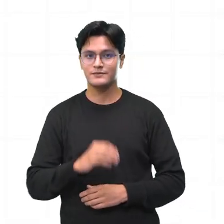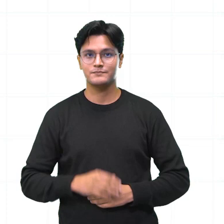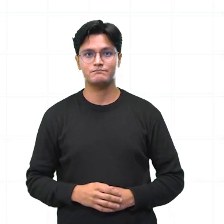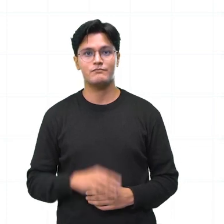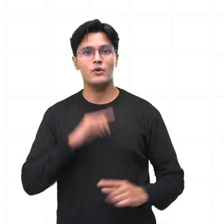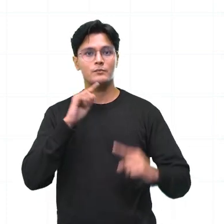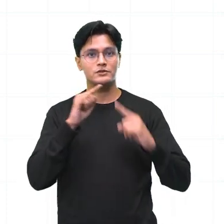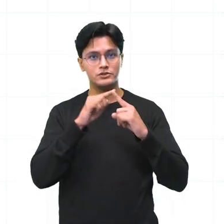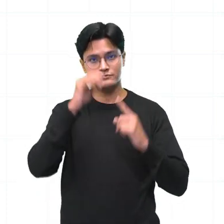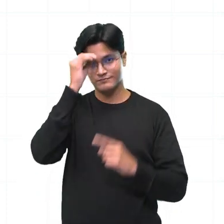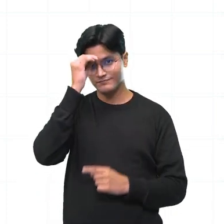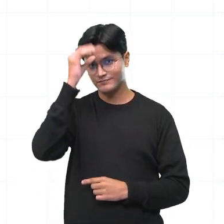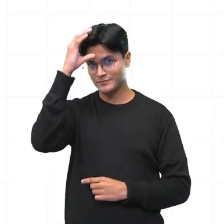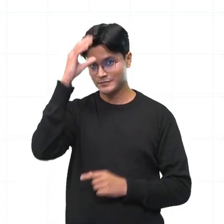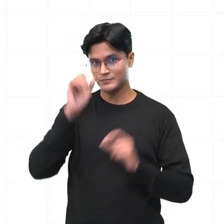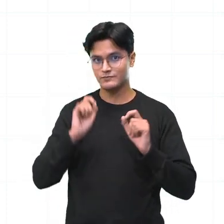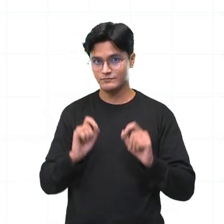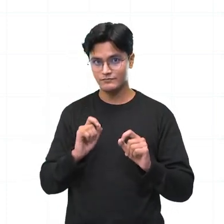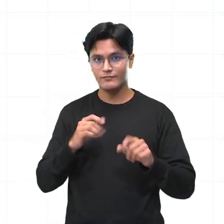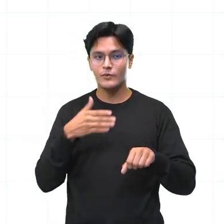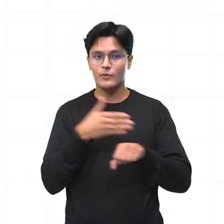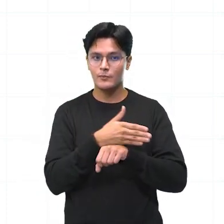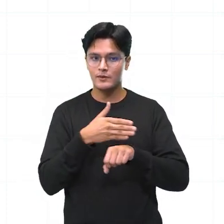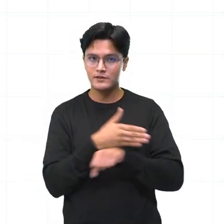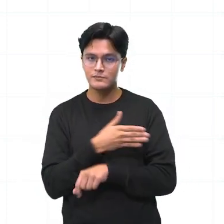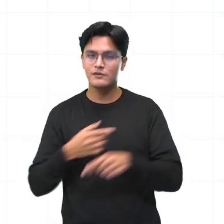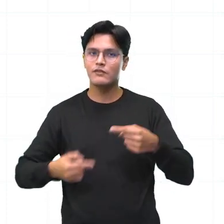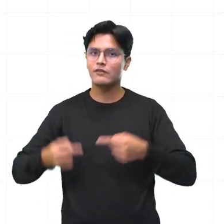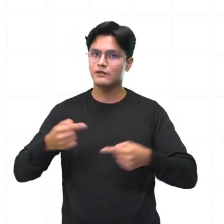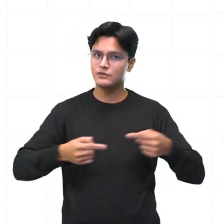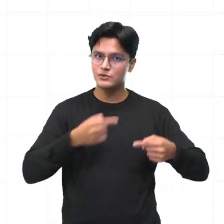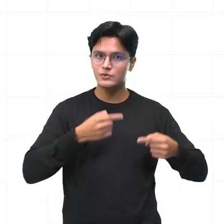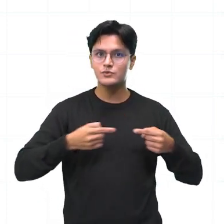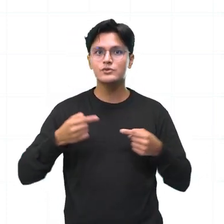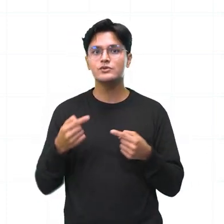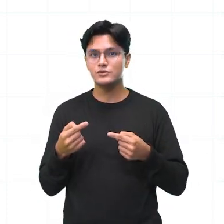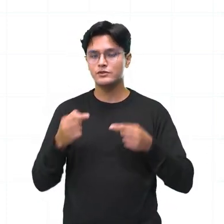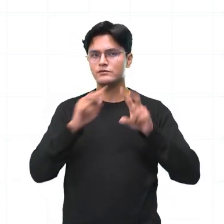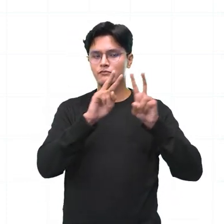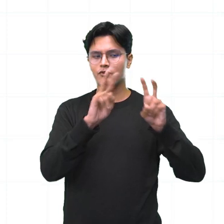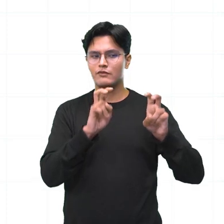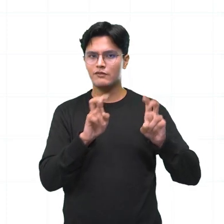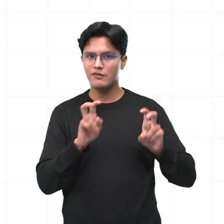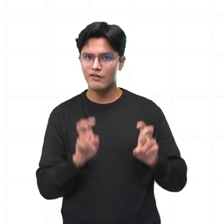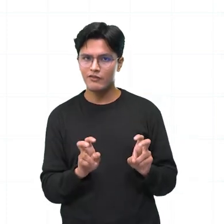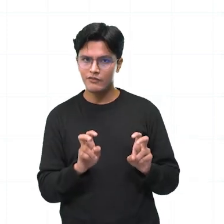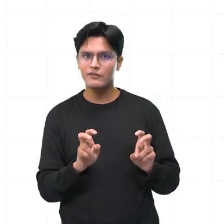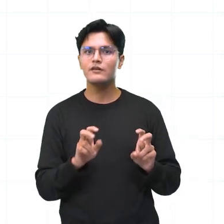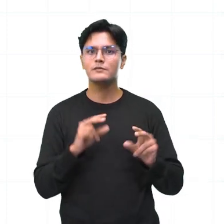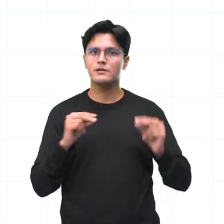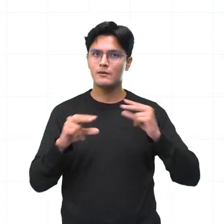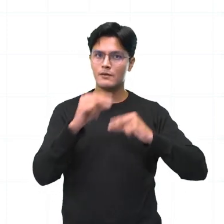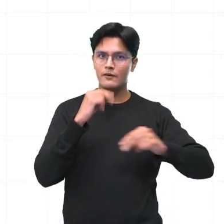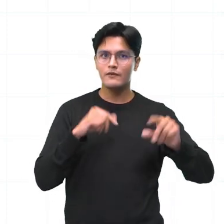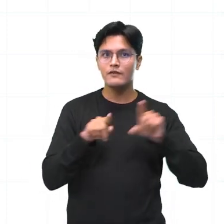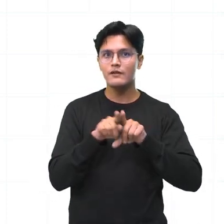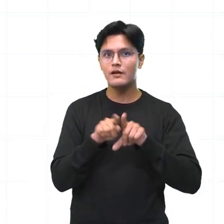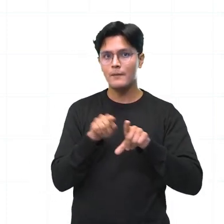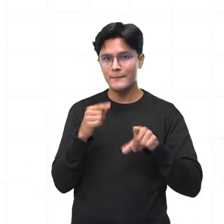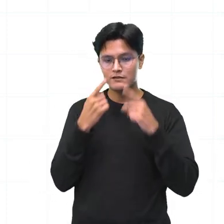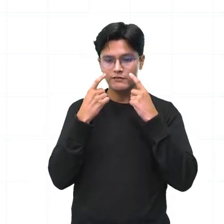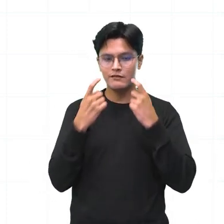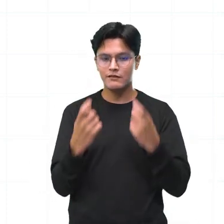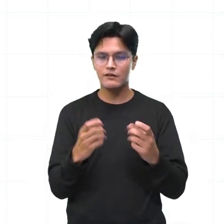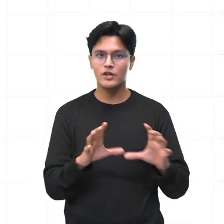de conhecimento, participação em discussões orais de temas controversos, de interesse da turma